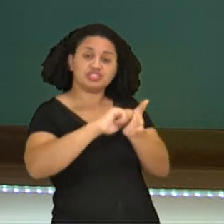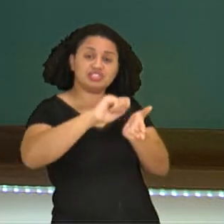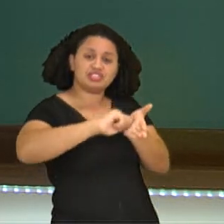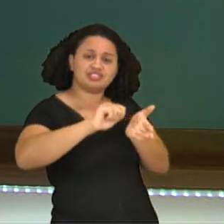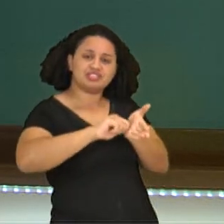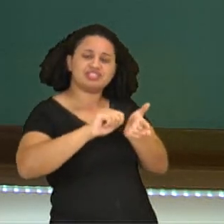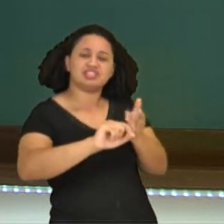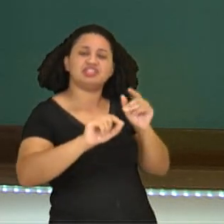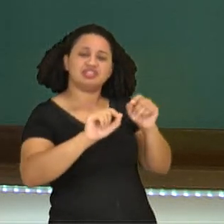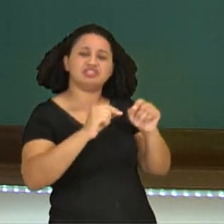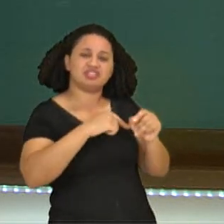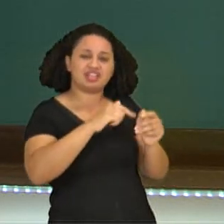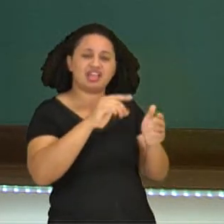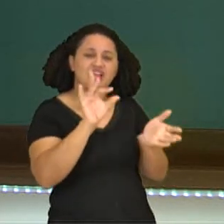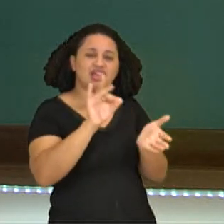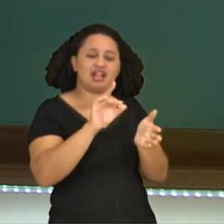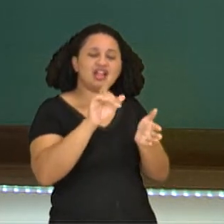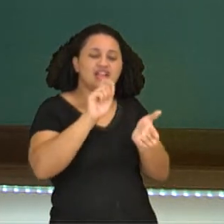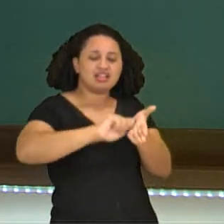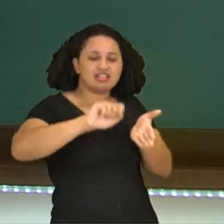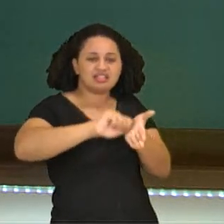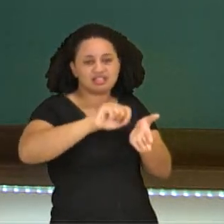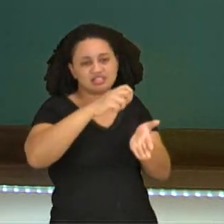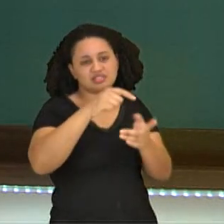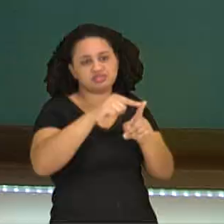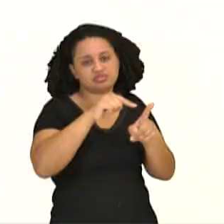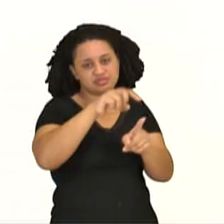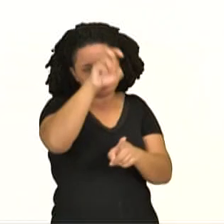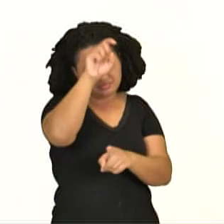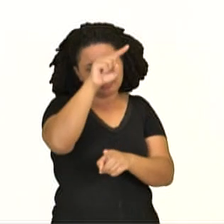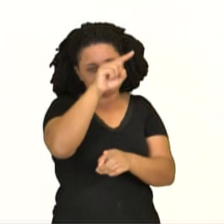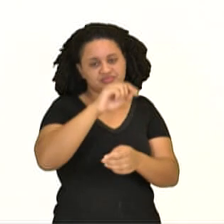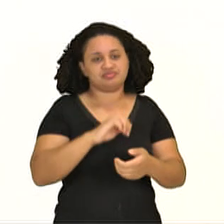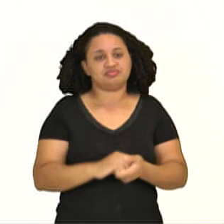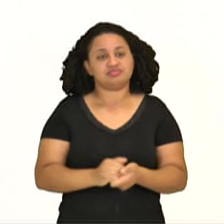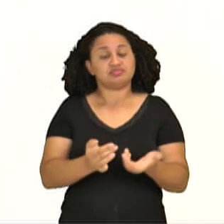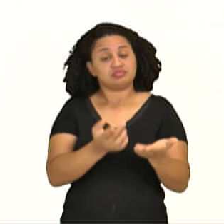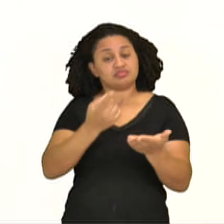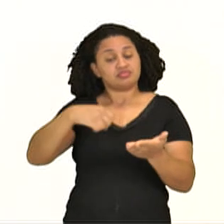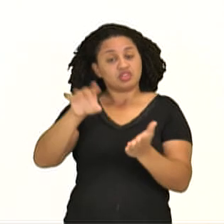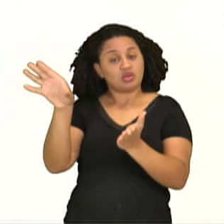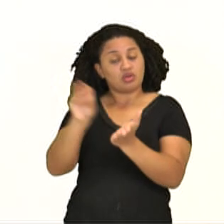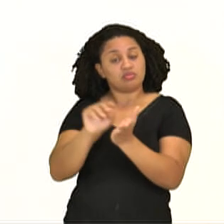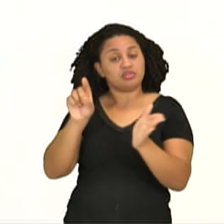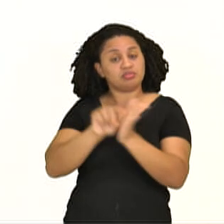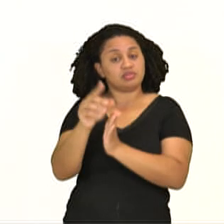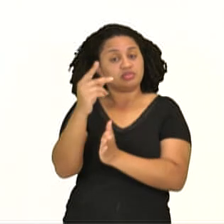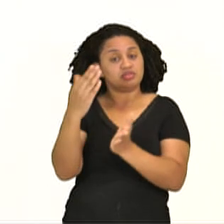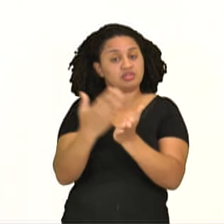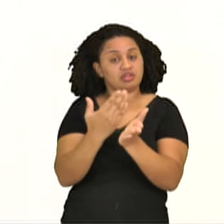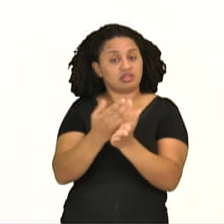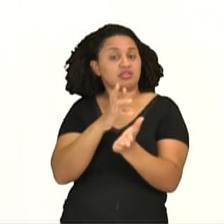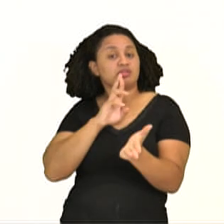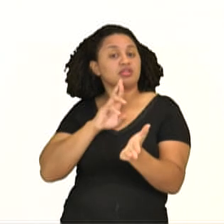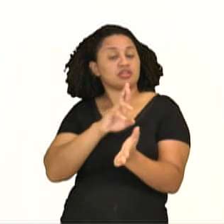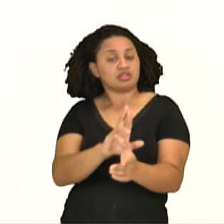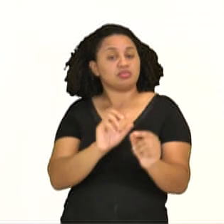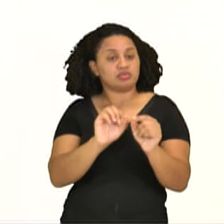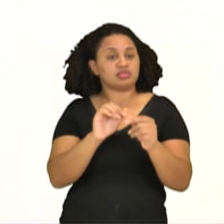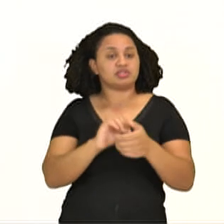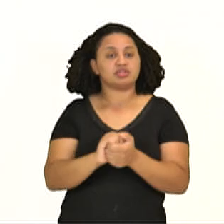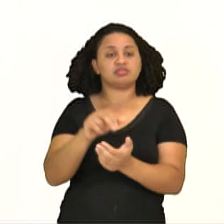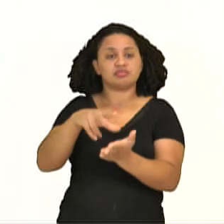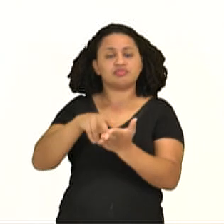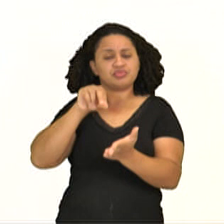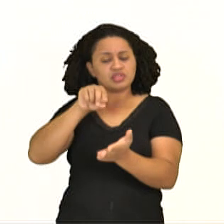de conhecimento entre egípcios e cuxitas. Agora é com vocês, copie a pergunta em seu caderno e responda. Os cuxitas,